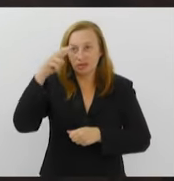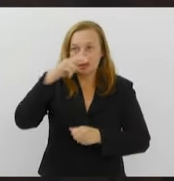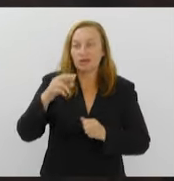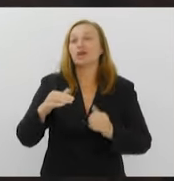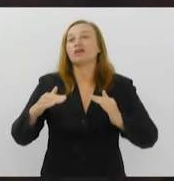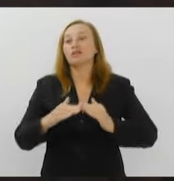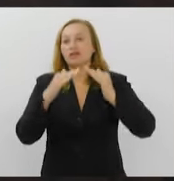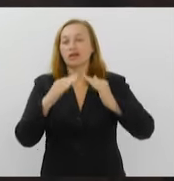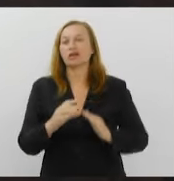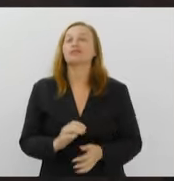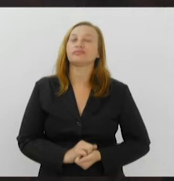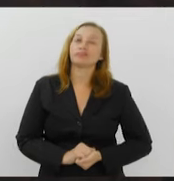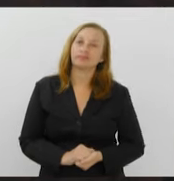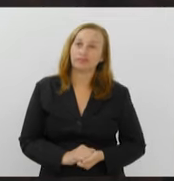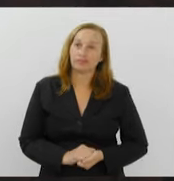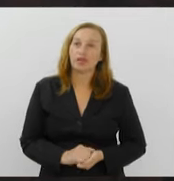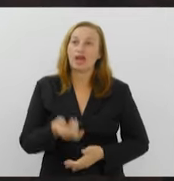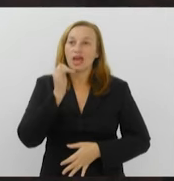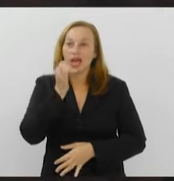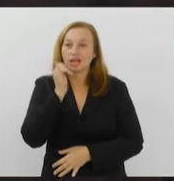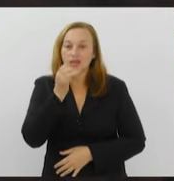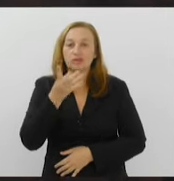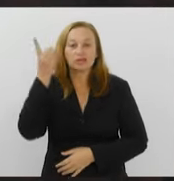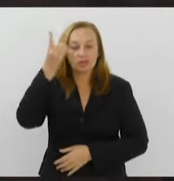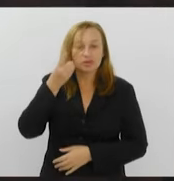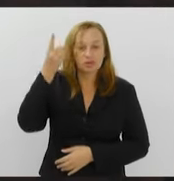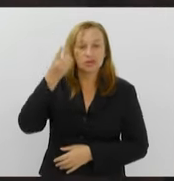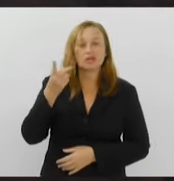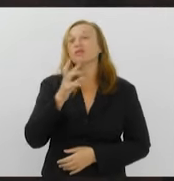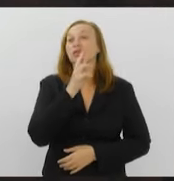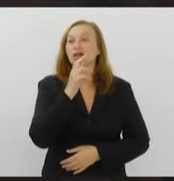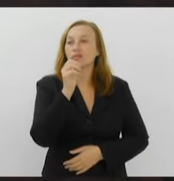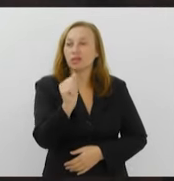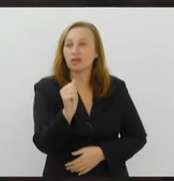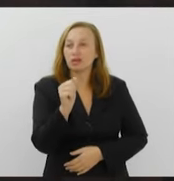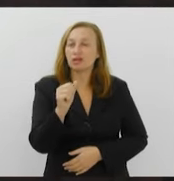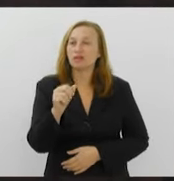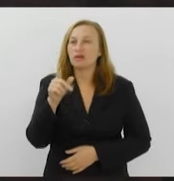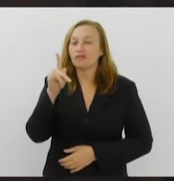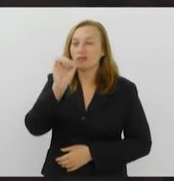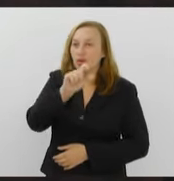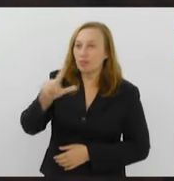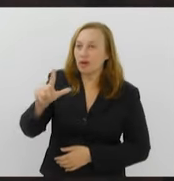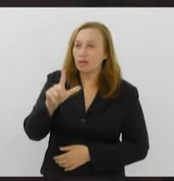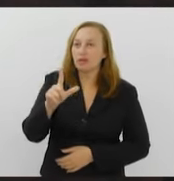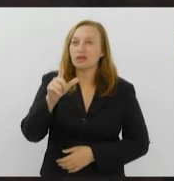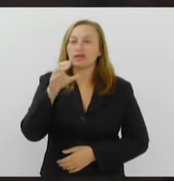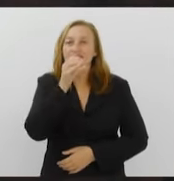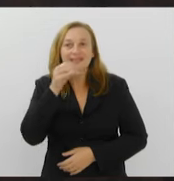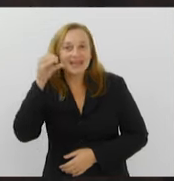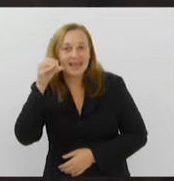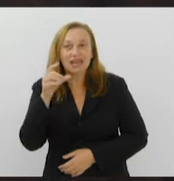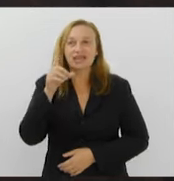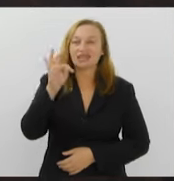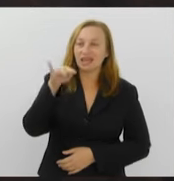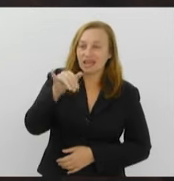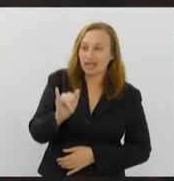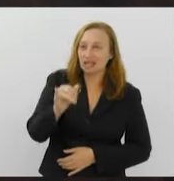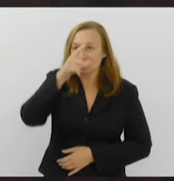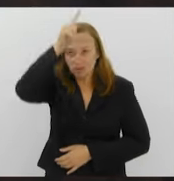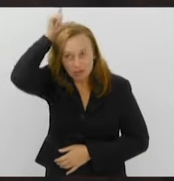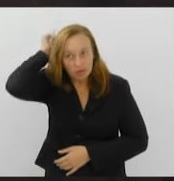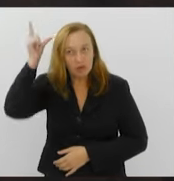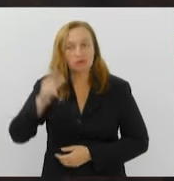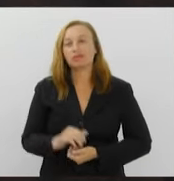controle, favorável. Relatores, deputados Rodrigo Amorim, Felipe Poubel, Célia Jordão, Tande Vieira e Luiz